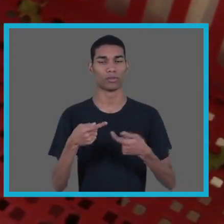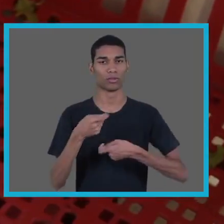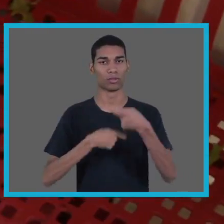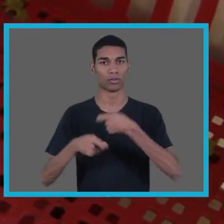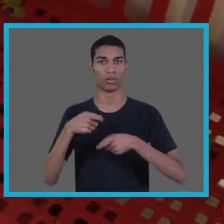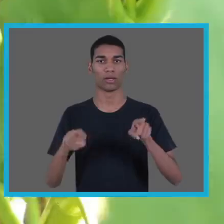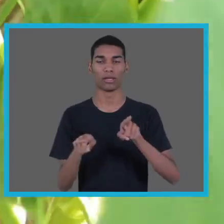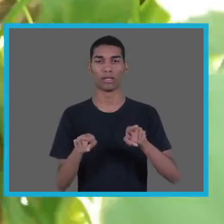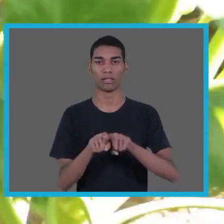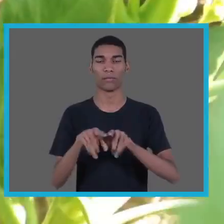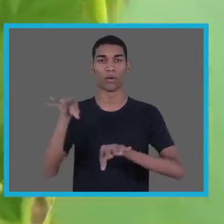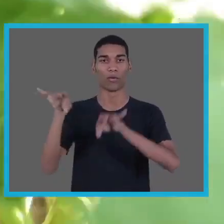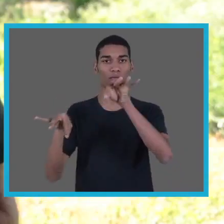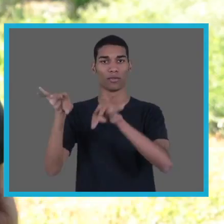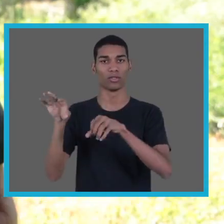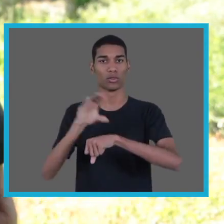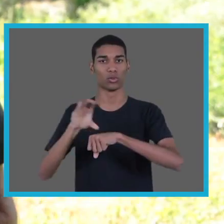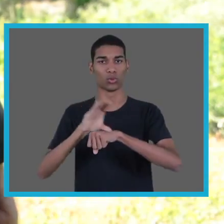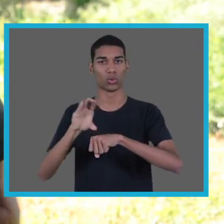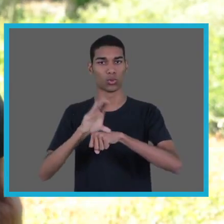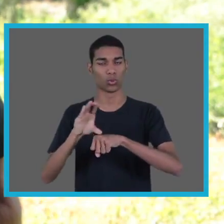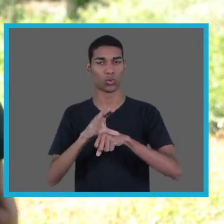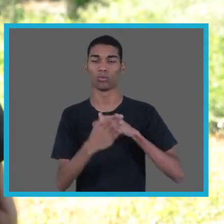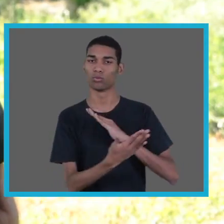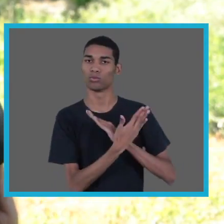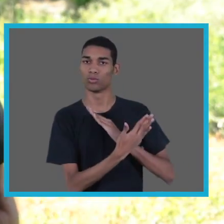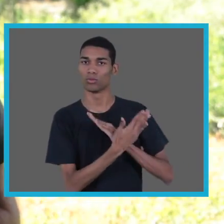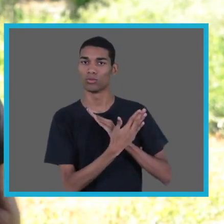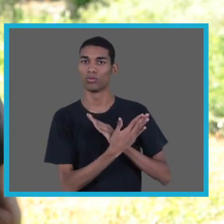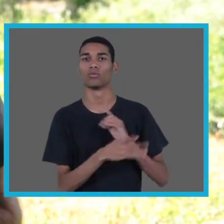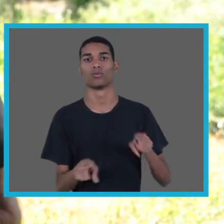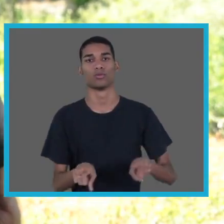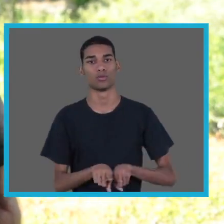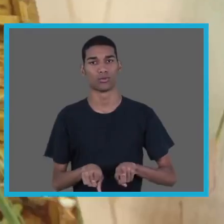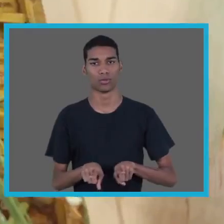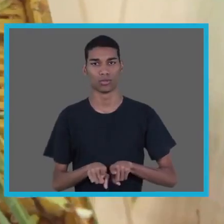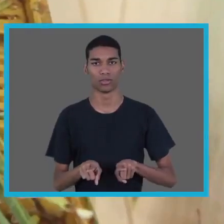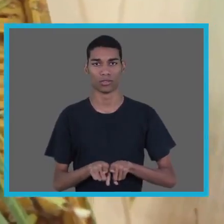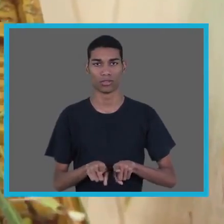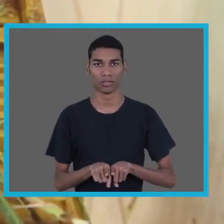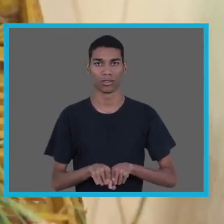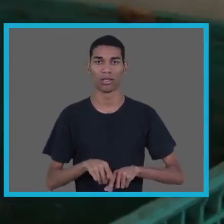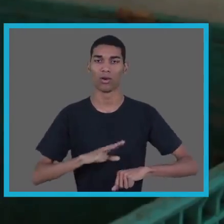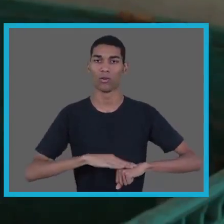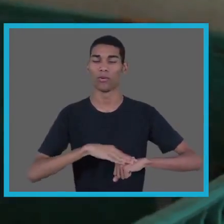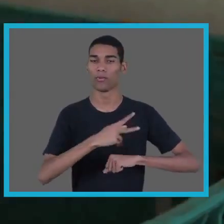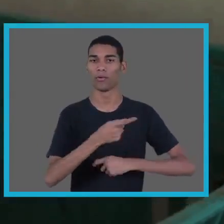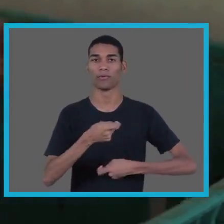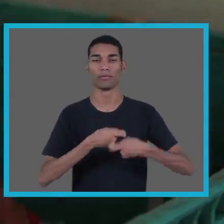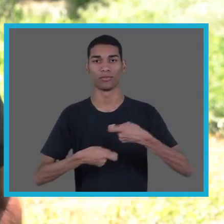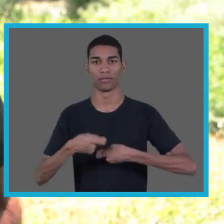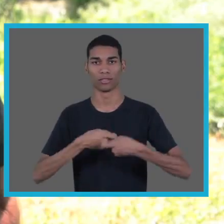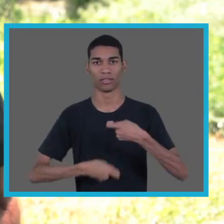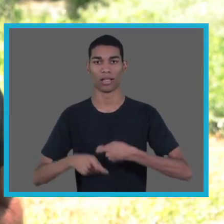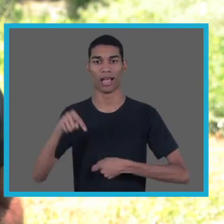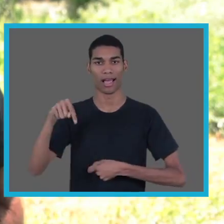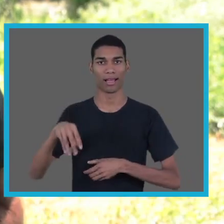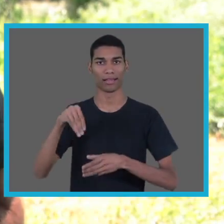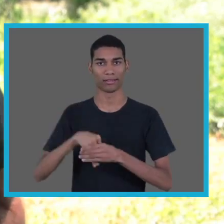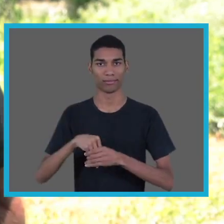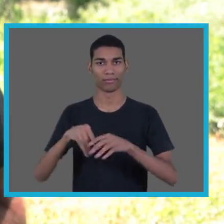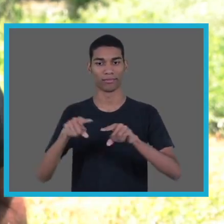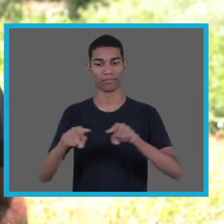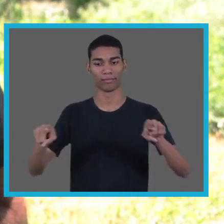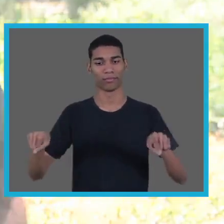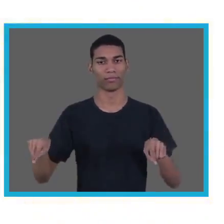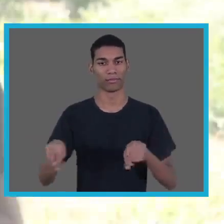já participamos de oficinas de curso de produção, onde que ajudou muito a gente também, né? De próprio gerenciamento